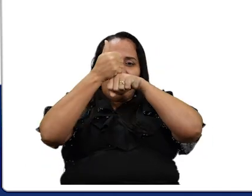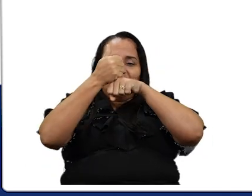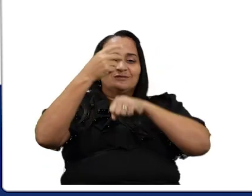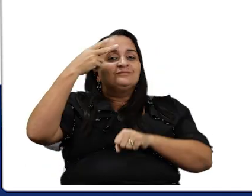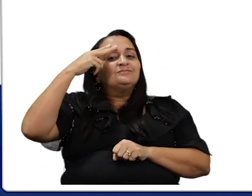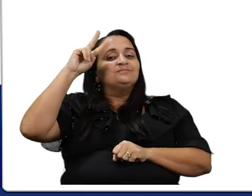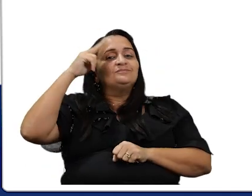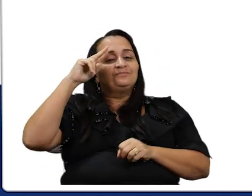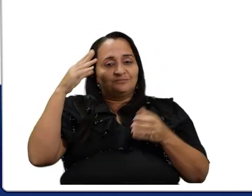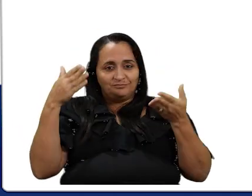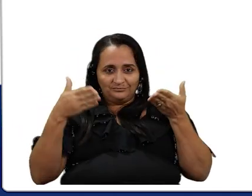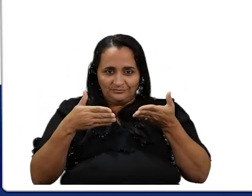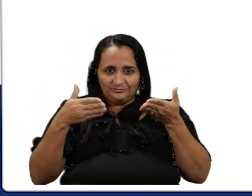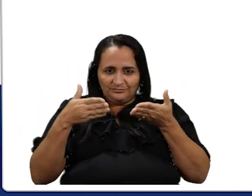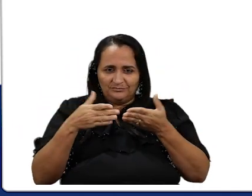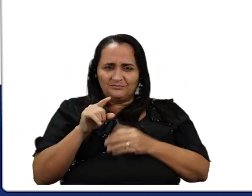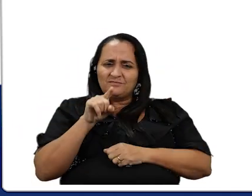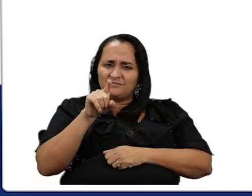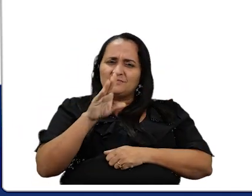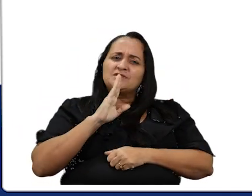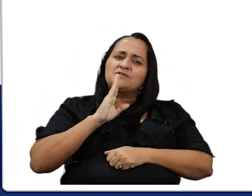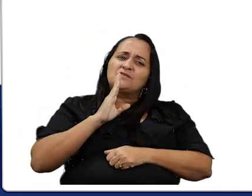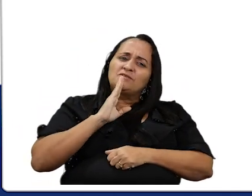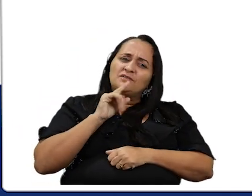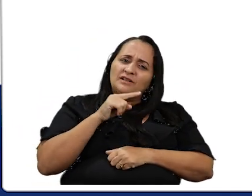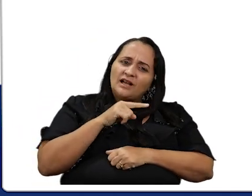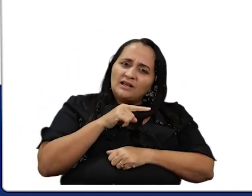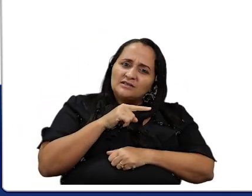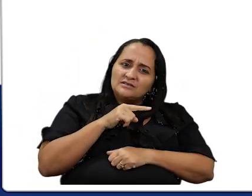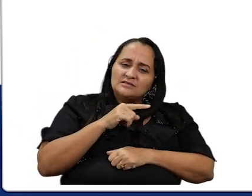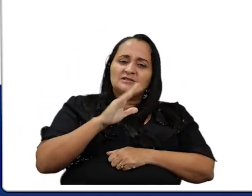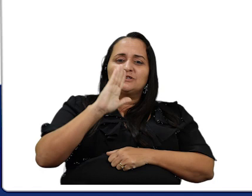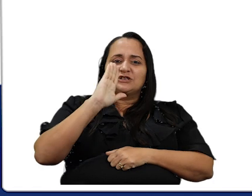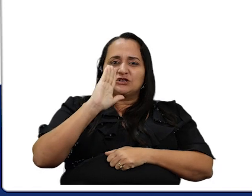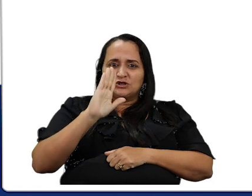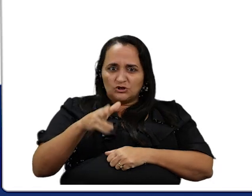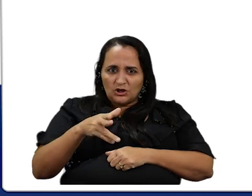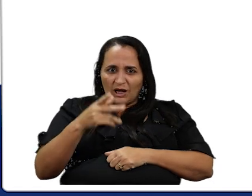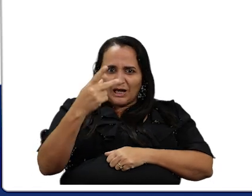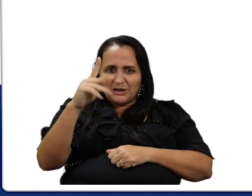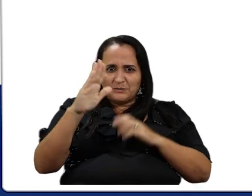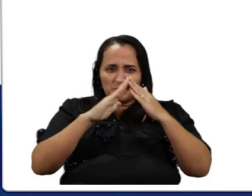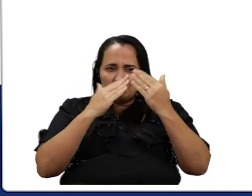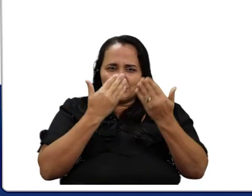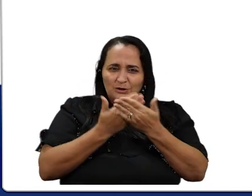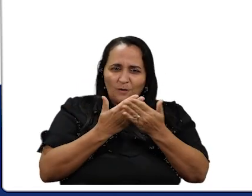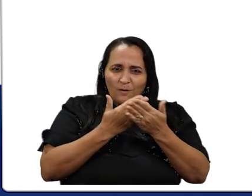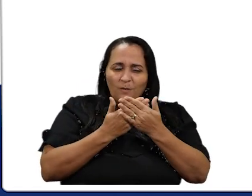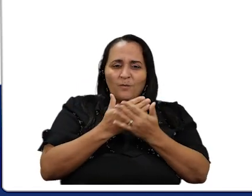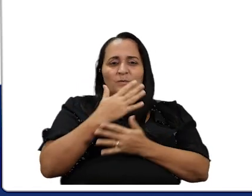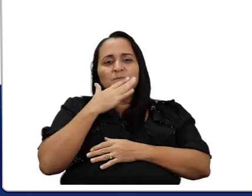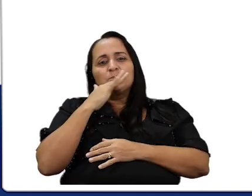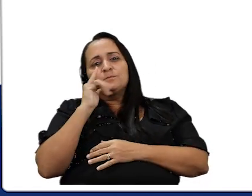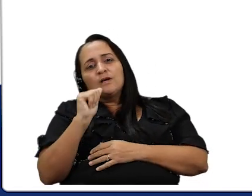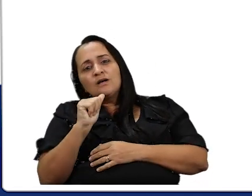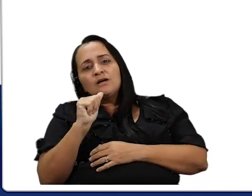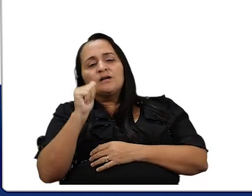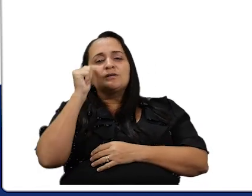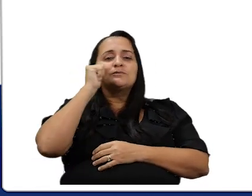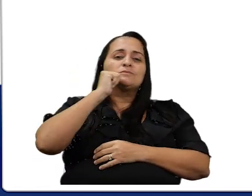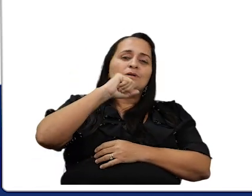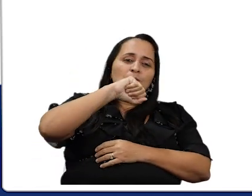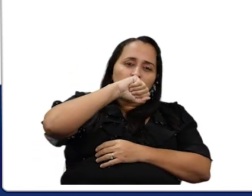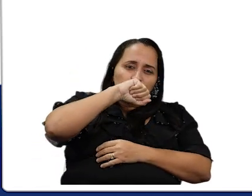história de hoje. Você já conhece essa história? Já foi contada na sua escola, ou seu pai, sua mãe, ou você já assistiu